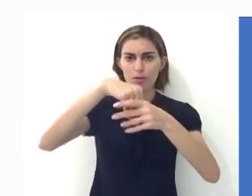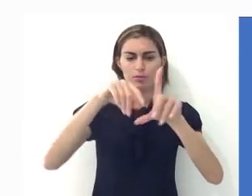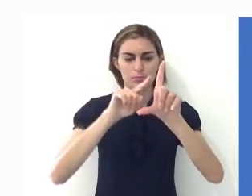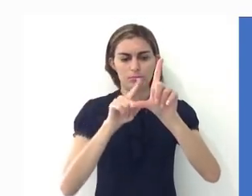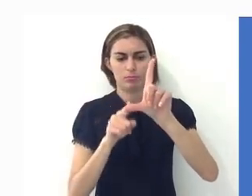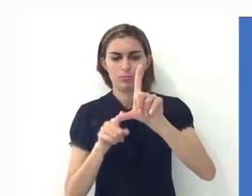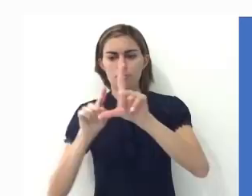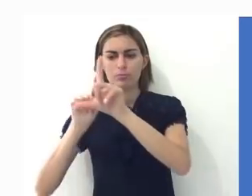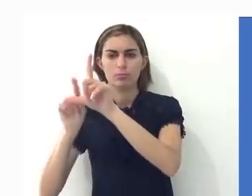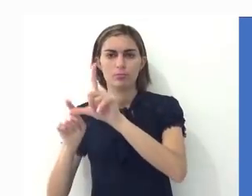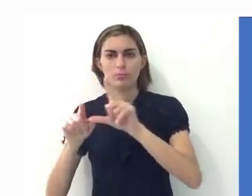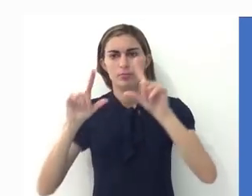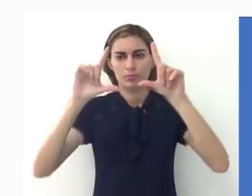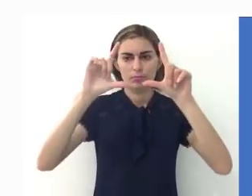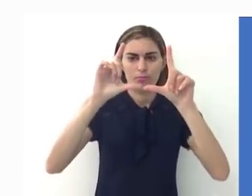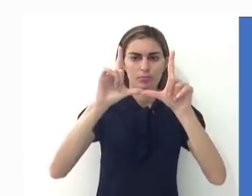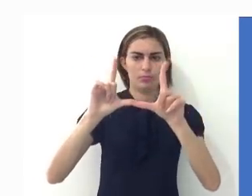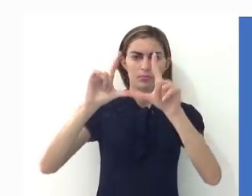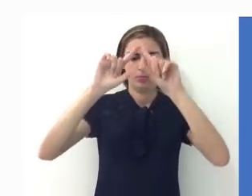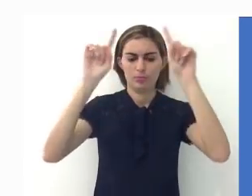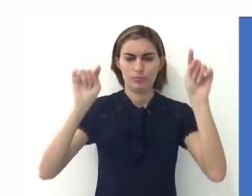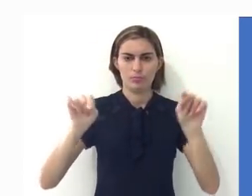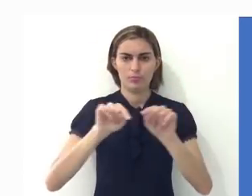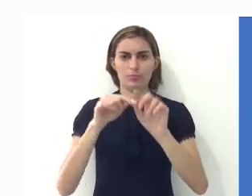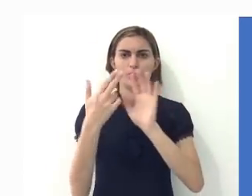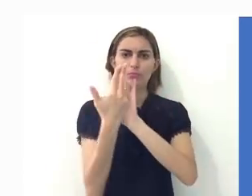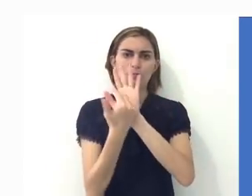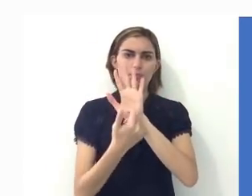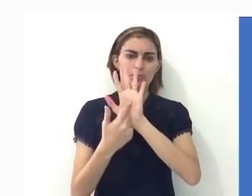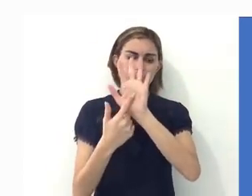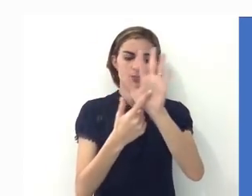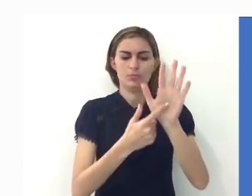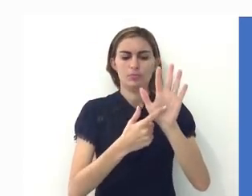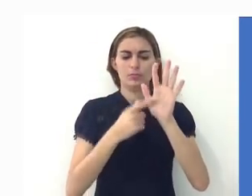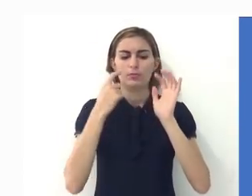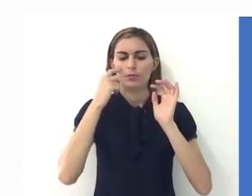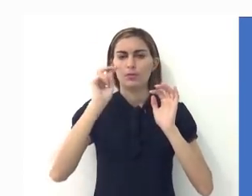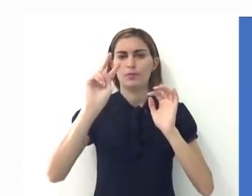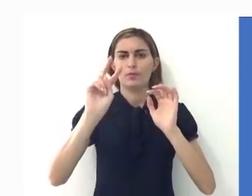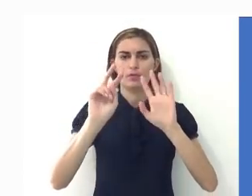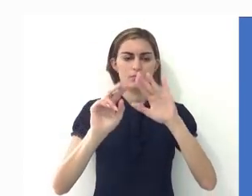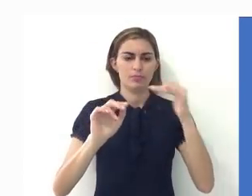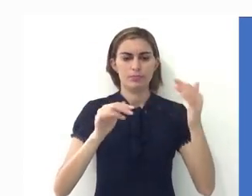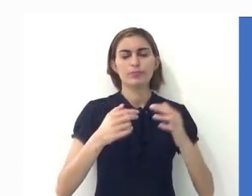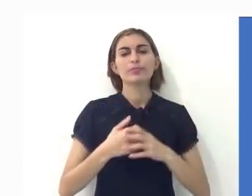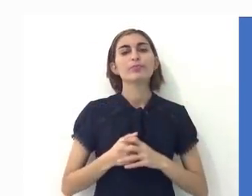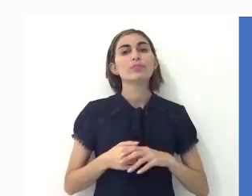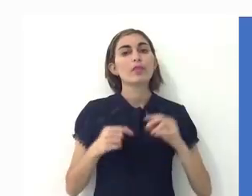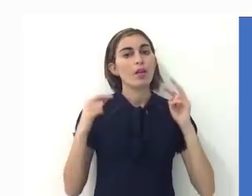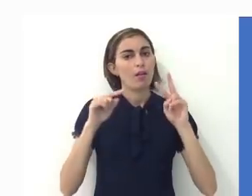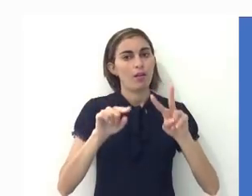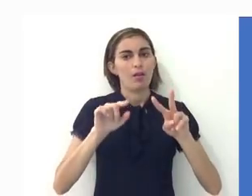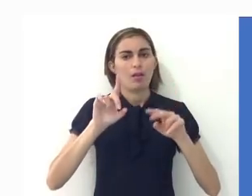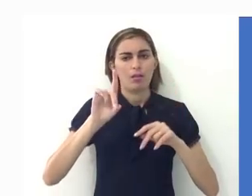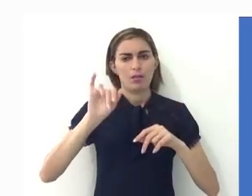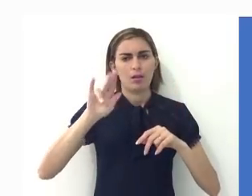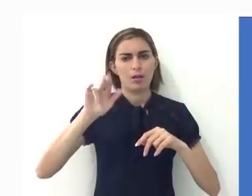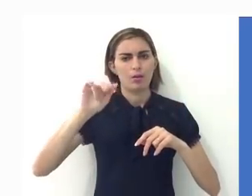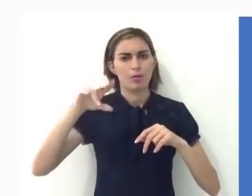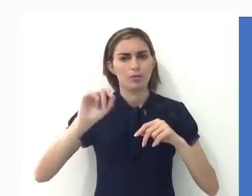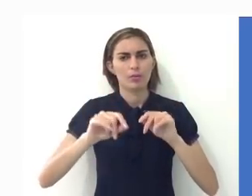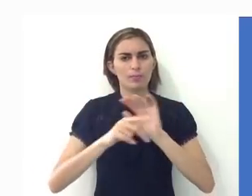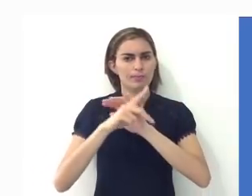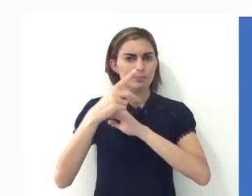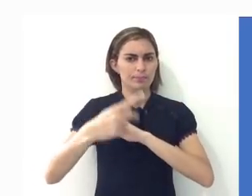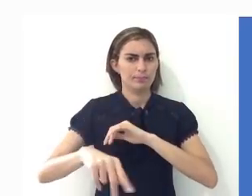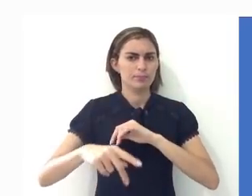internos. Então, ó, fechou tudo, né? Eu desenhei um quadrado aí e desenhei as duas diagonais. Essas diagonais, a partir de